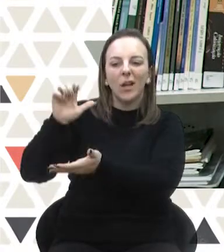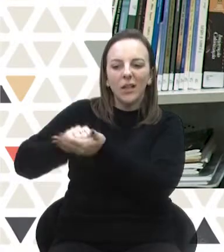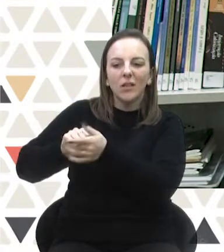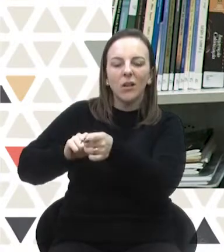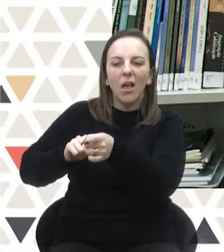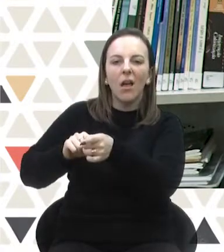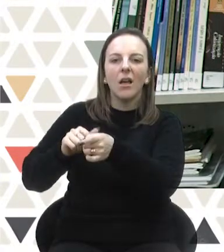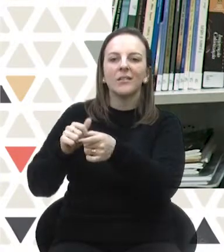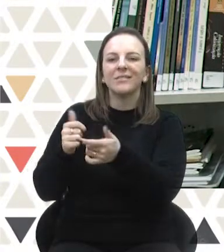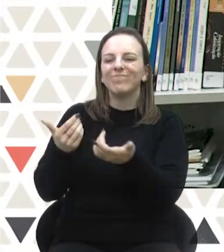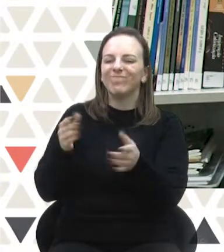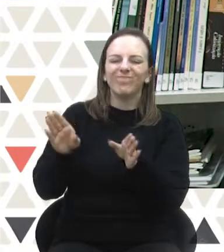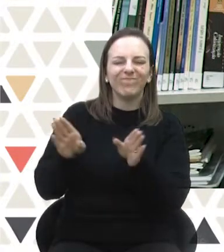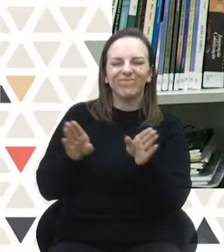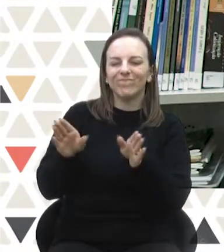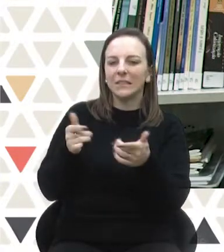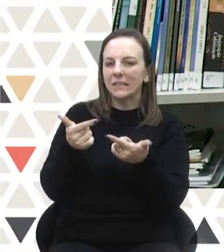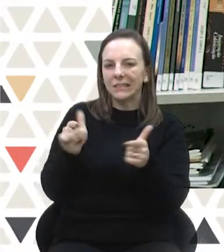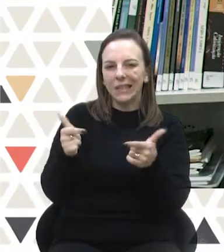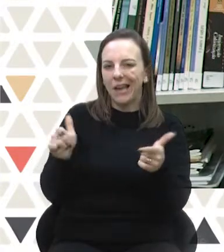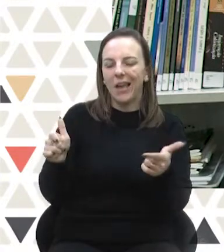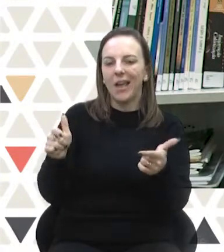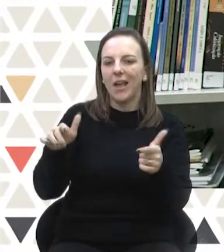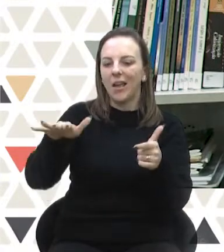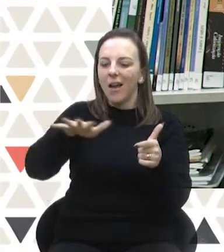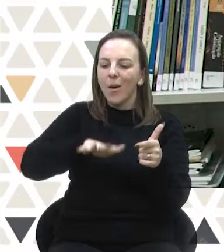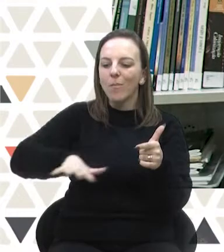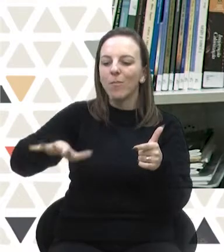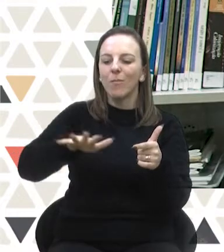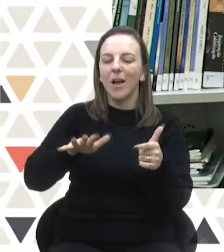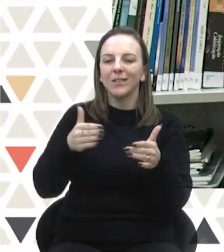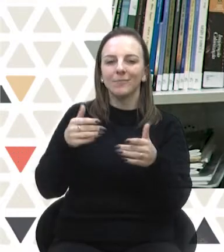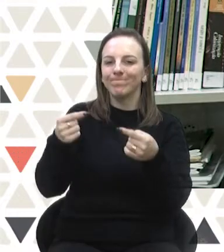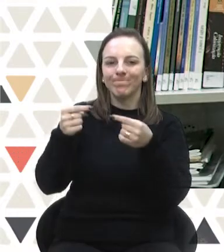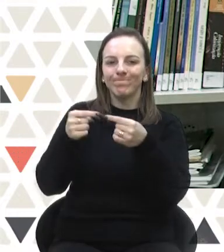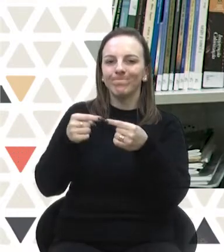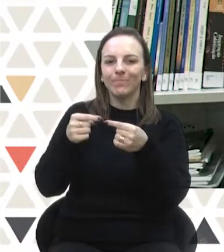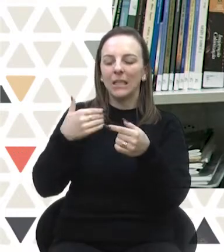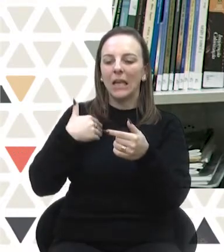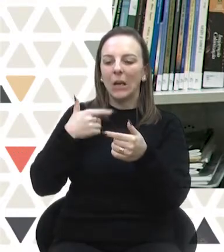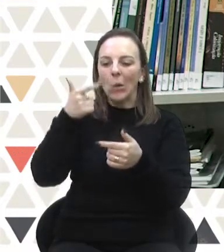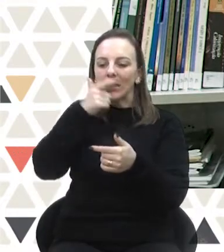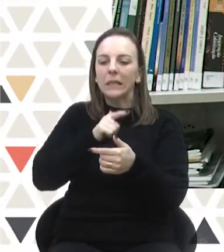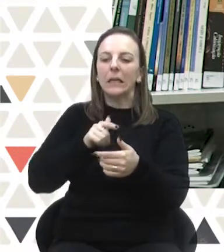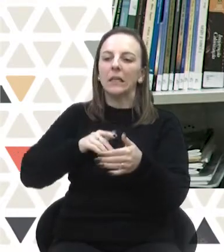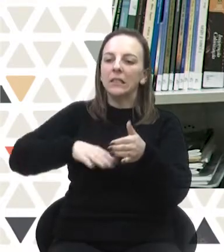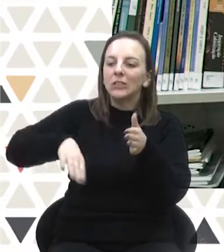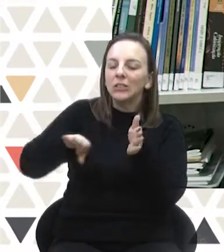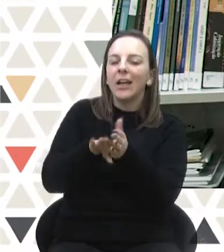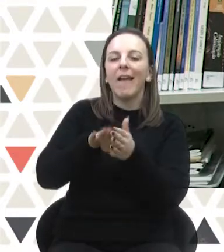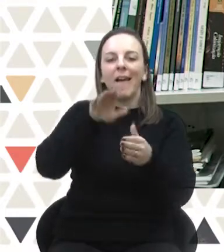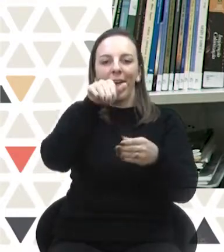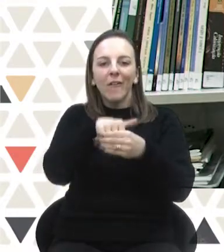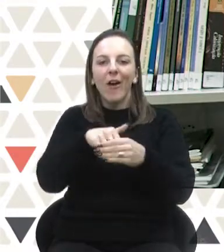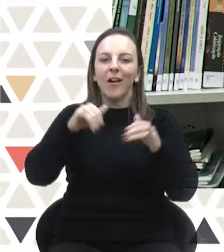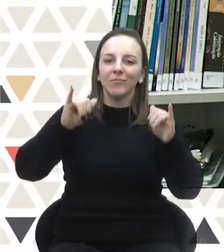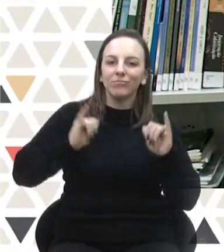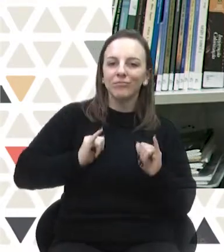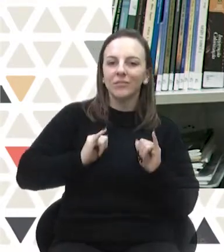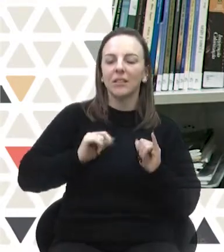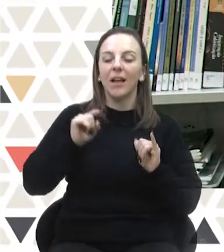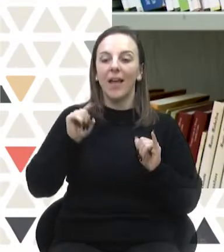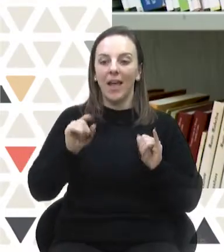tem o título de eleitor cadastrado, que não tem alguma acessibilidade ou que não é um ambiente propício para ele votar, que permita que ele vote